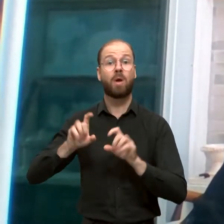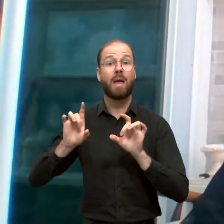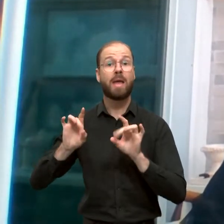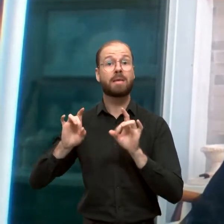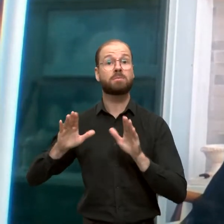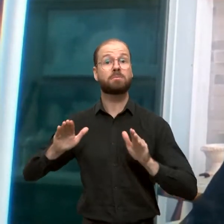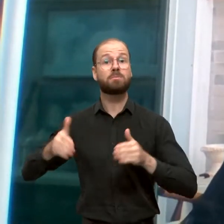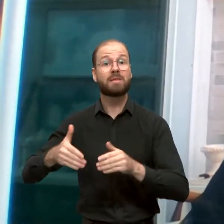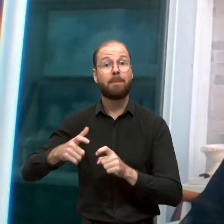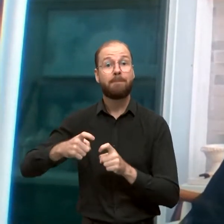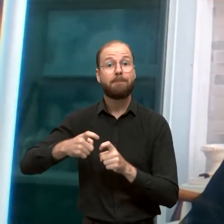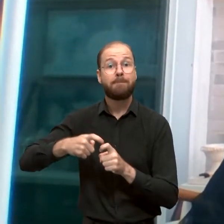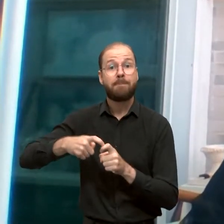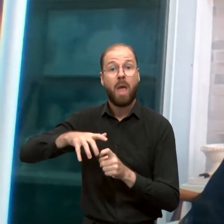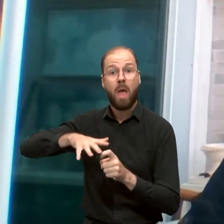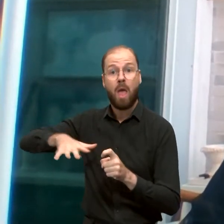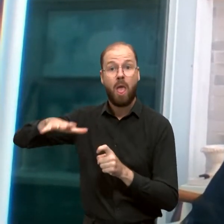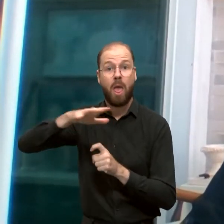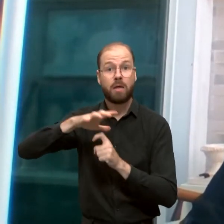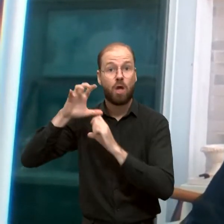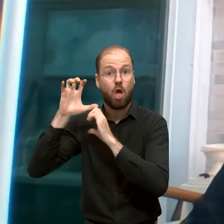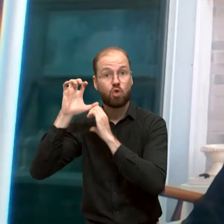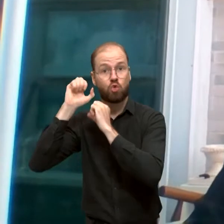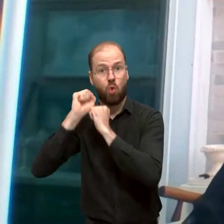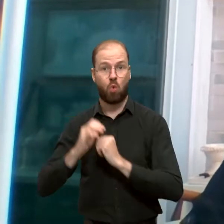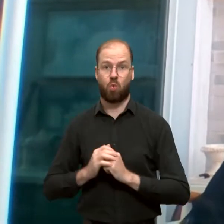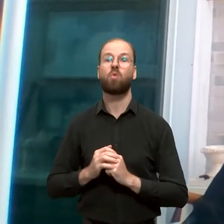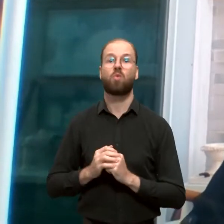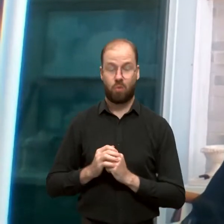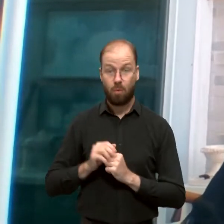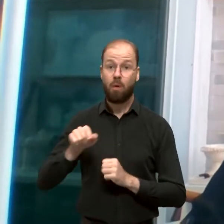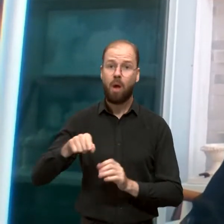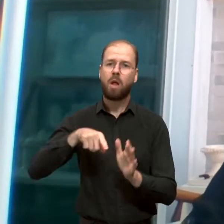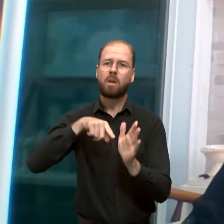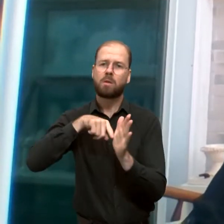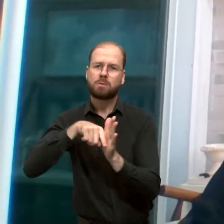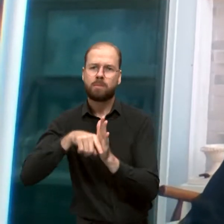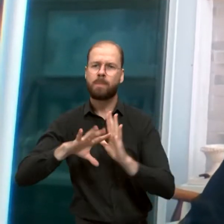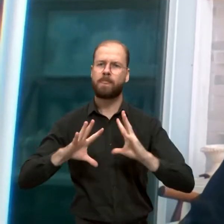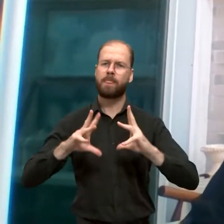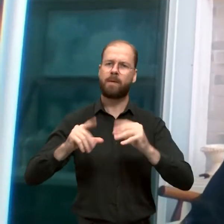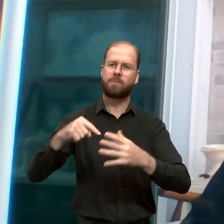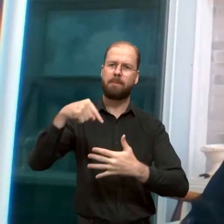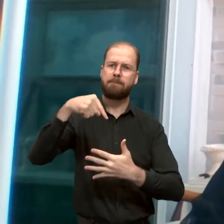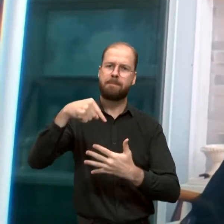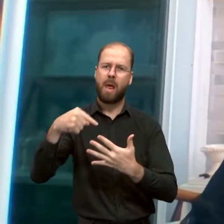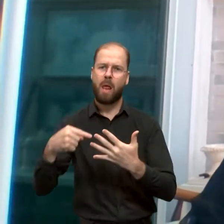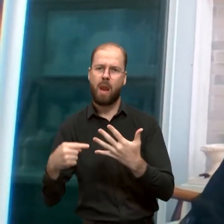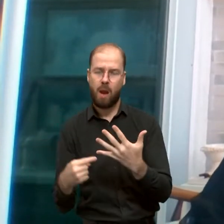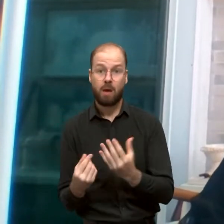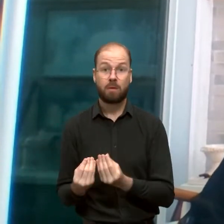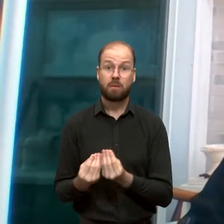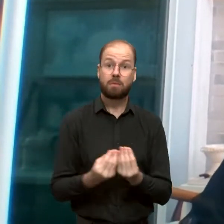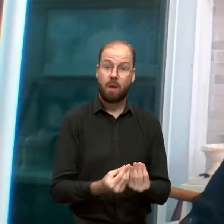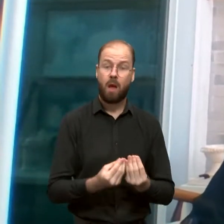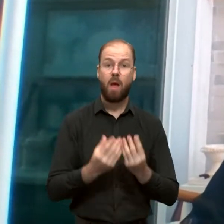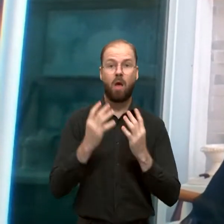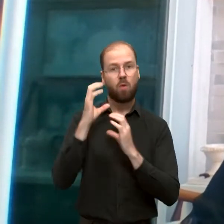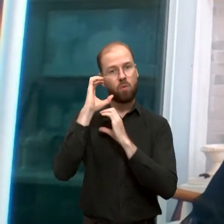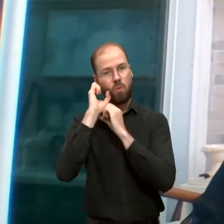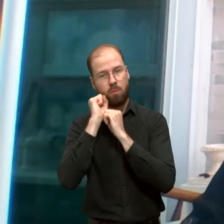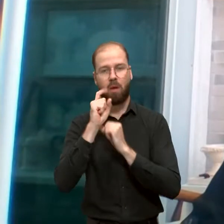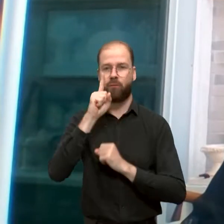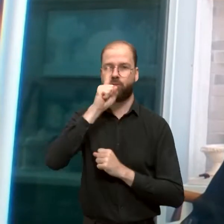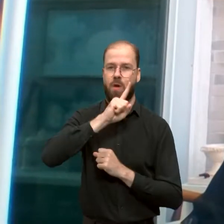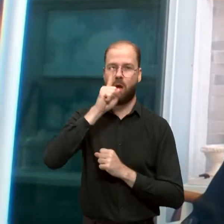em medicina do sono, para investigar todos os possíveis fatores que estão levando a essa insônia e também esse sono de